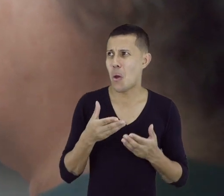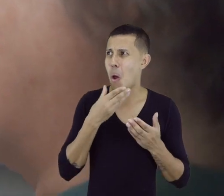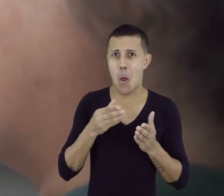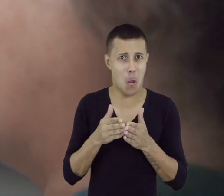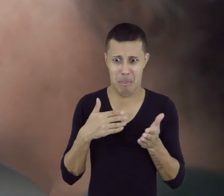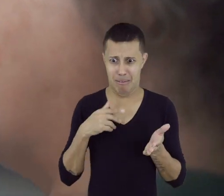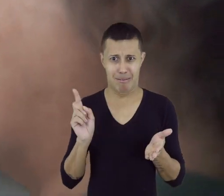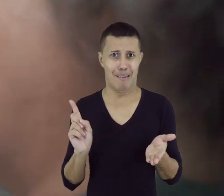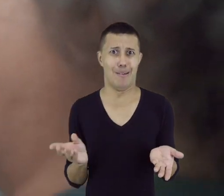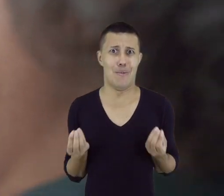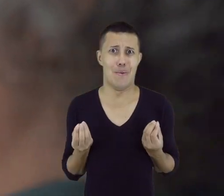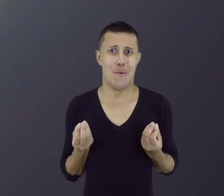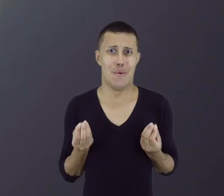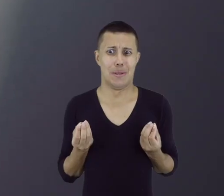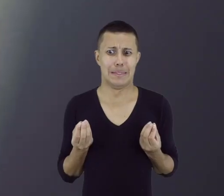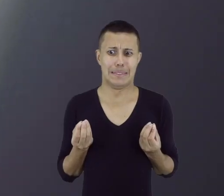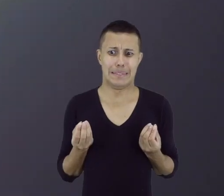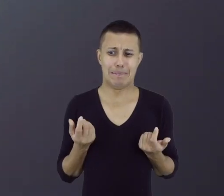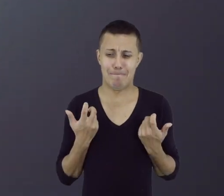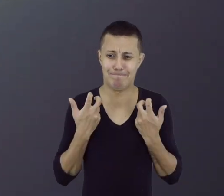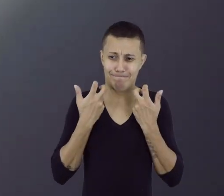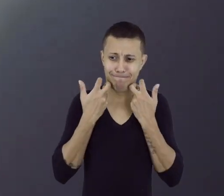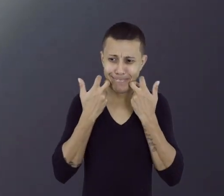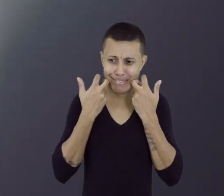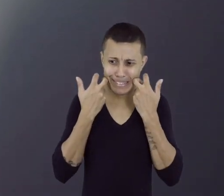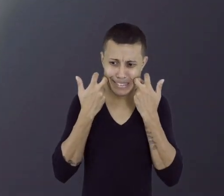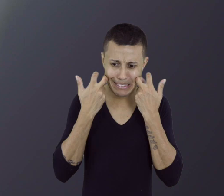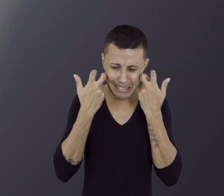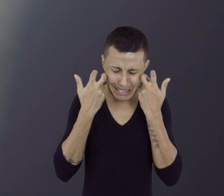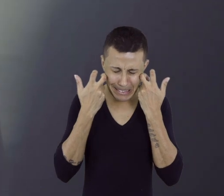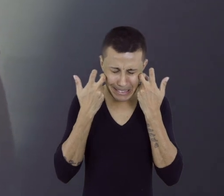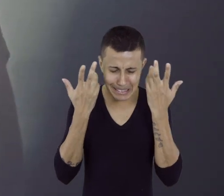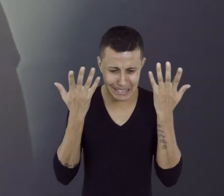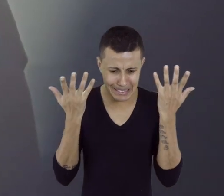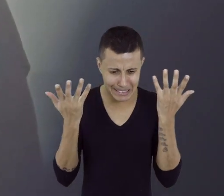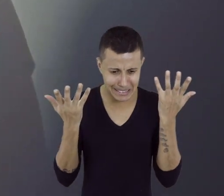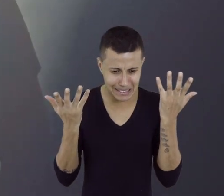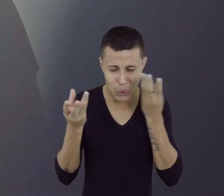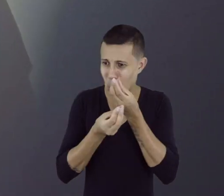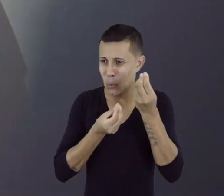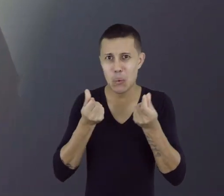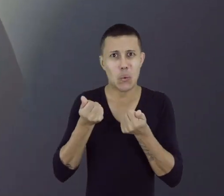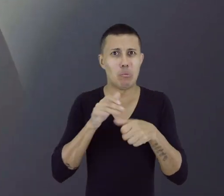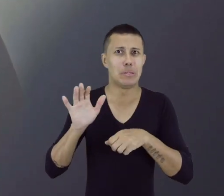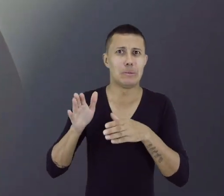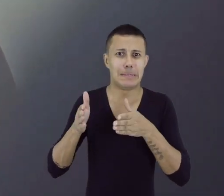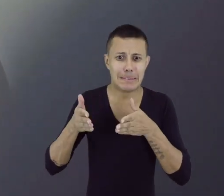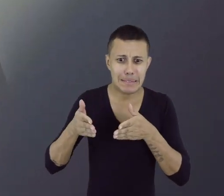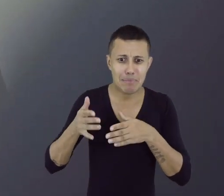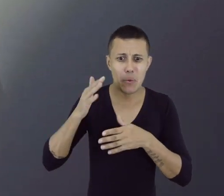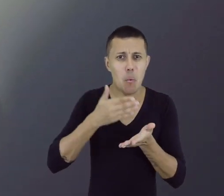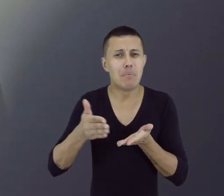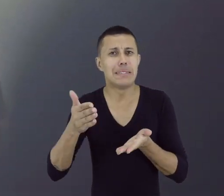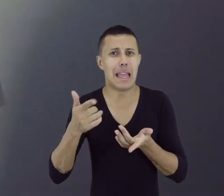mar se para começar não sou nem homem? Aí eu ficava um pouco, talvez, sem saber qual era o caminho certo,